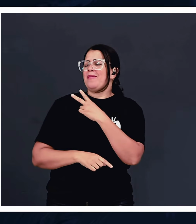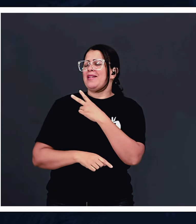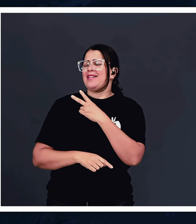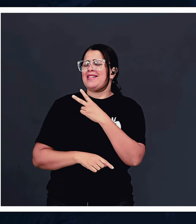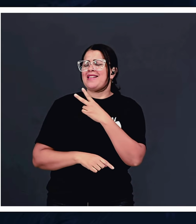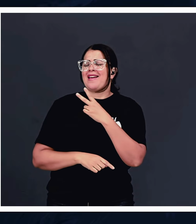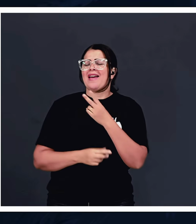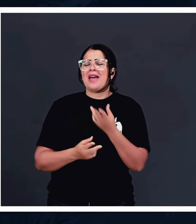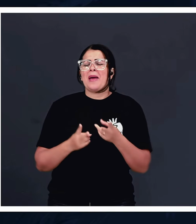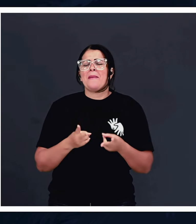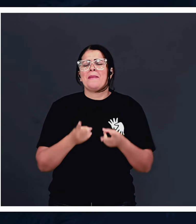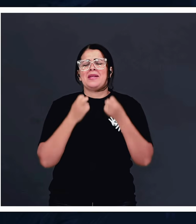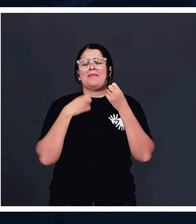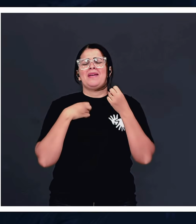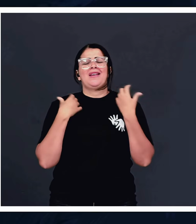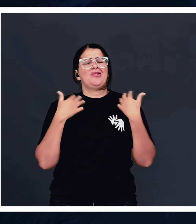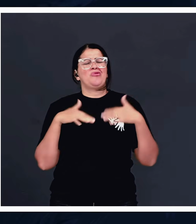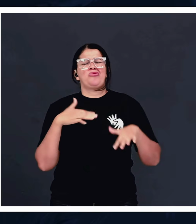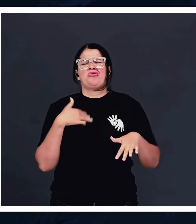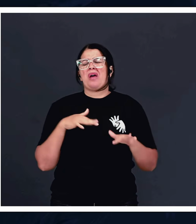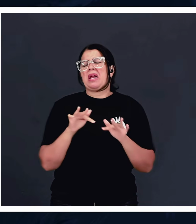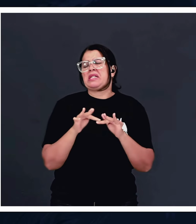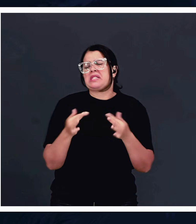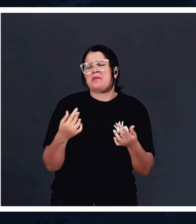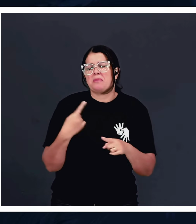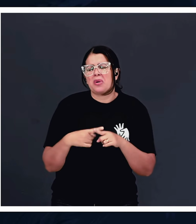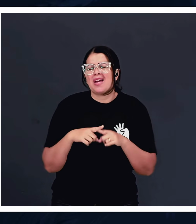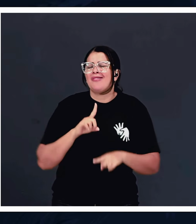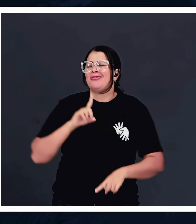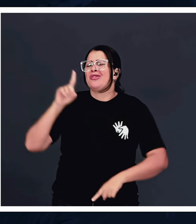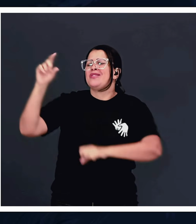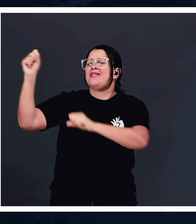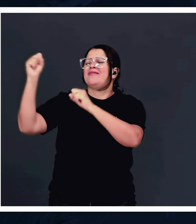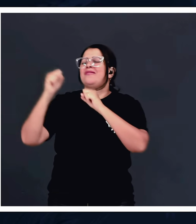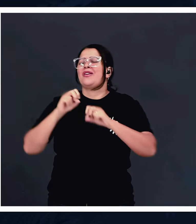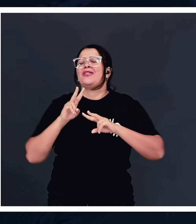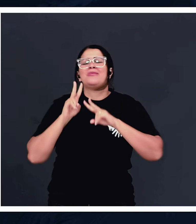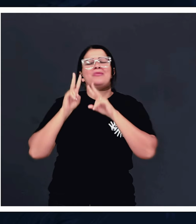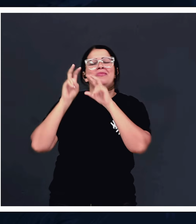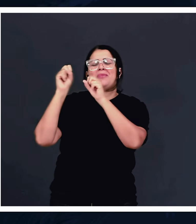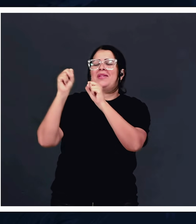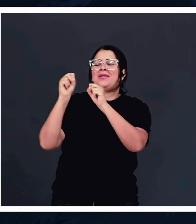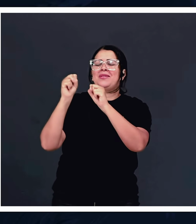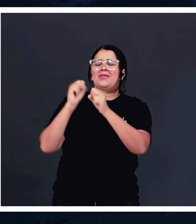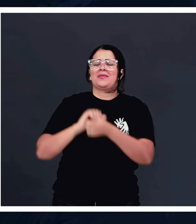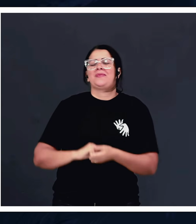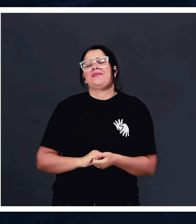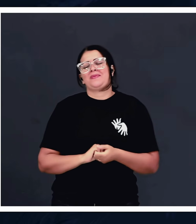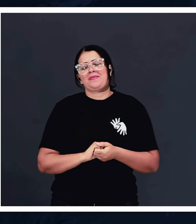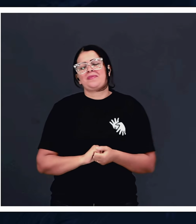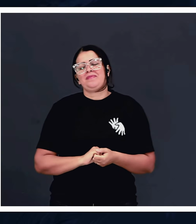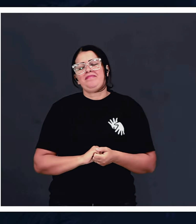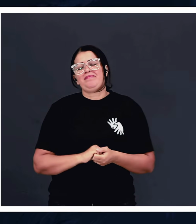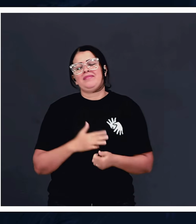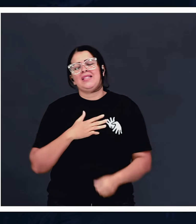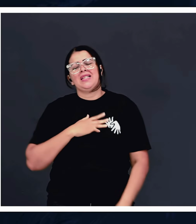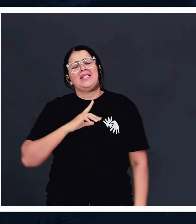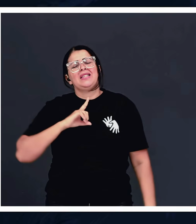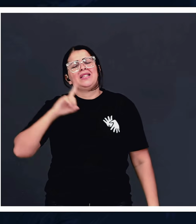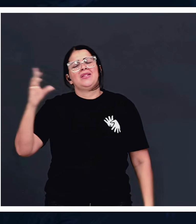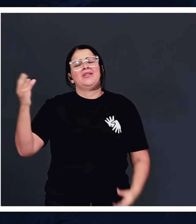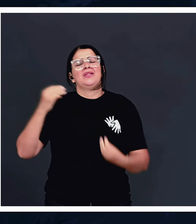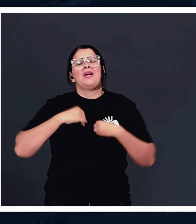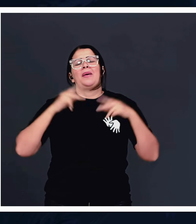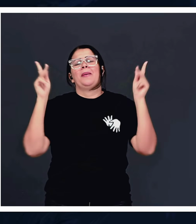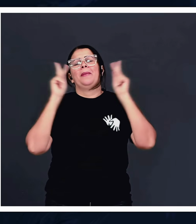ver que não era nem tanto assim, diante do nosso Deus, é insignificante. Meu Deus, traz